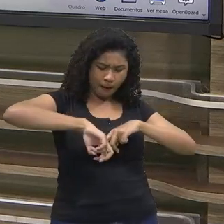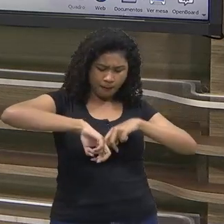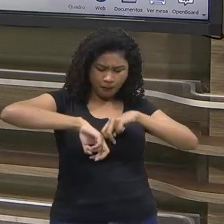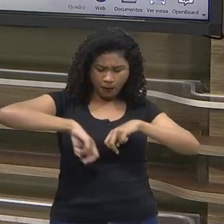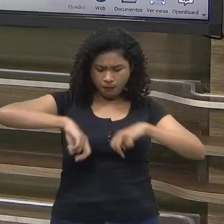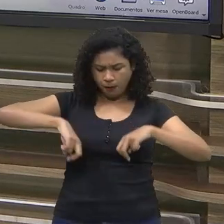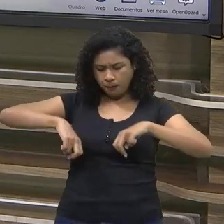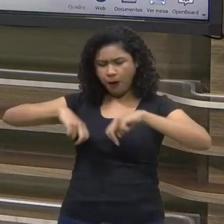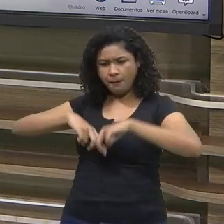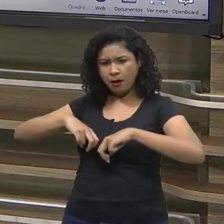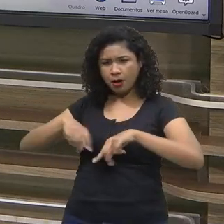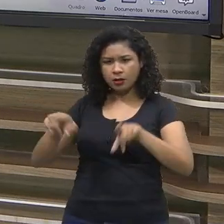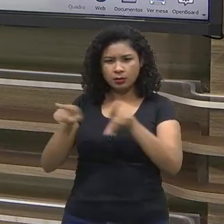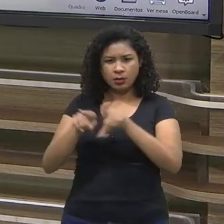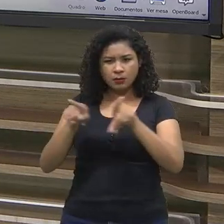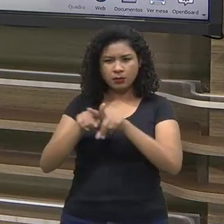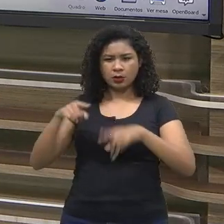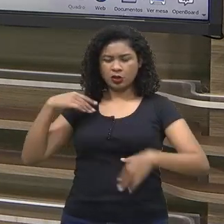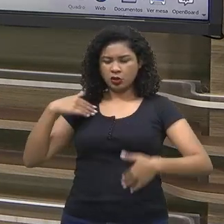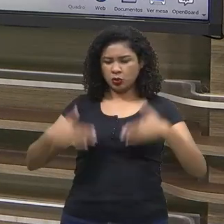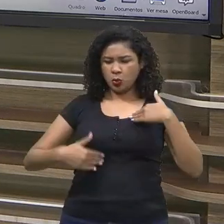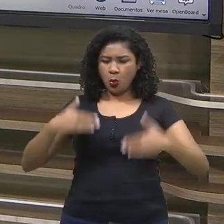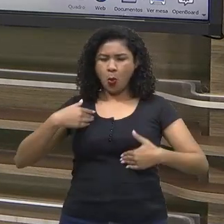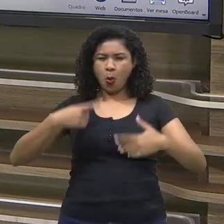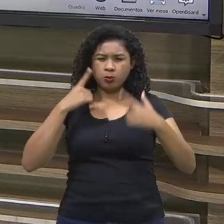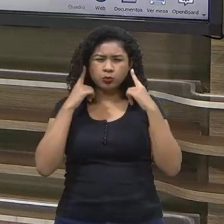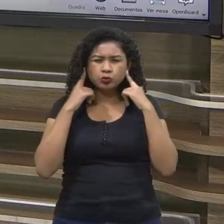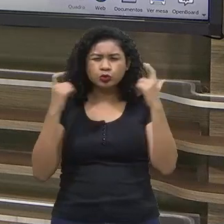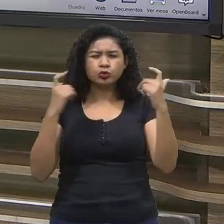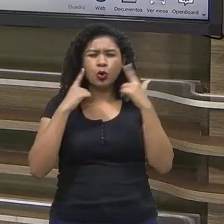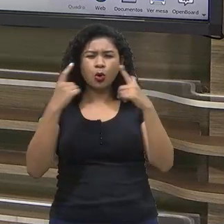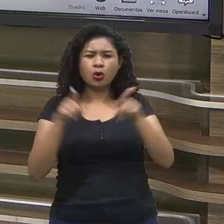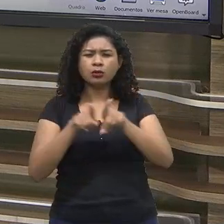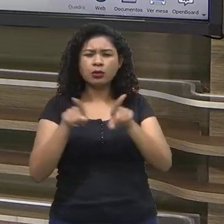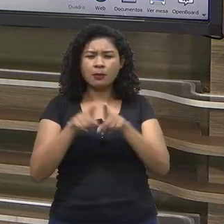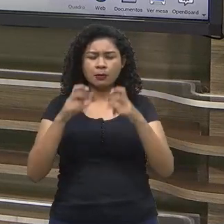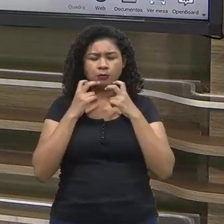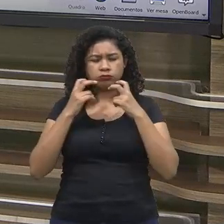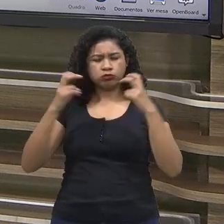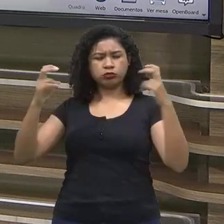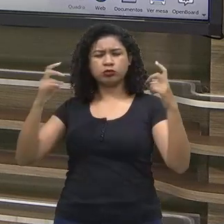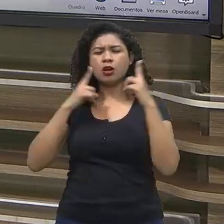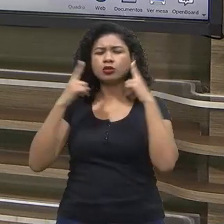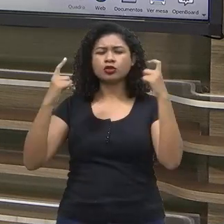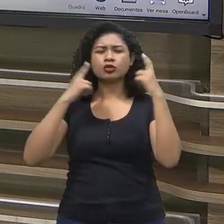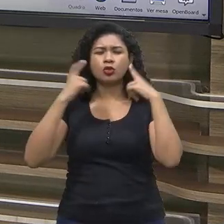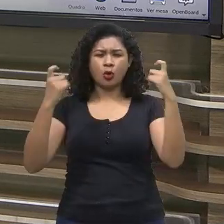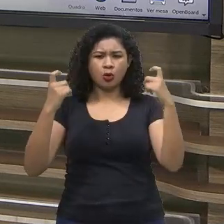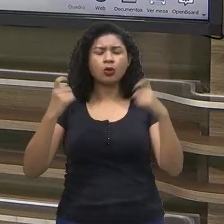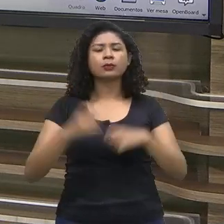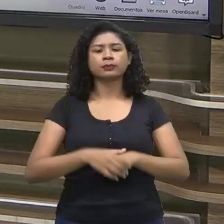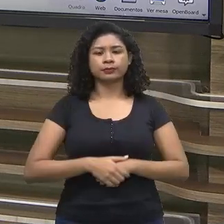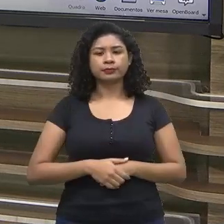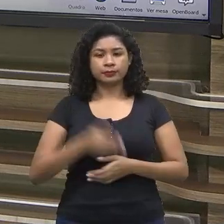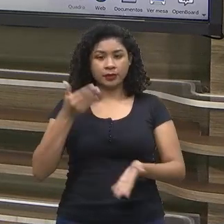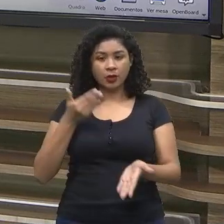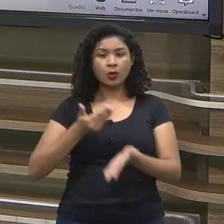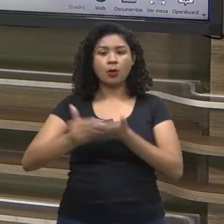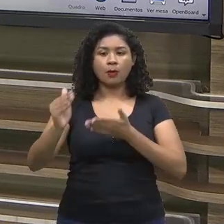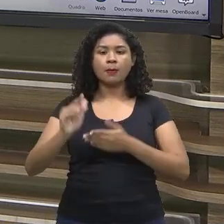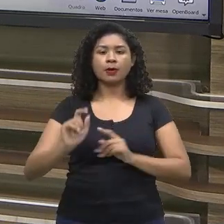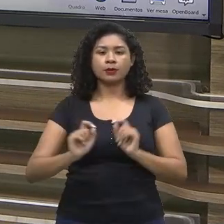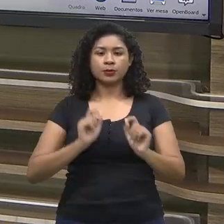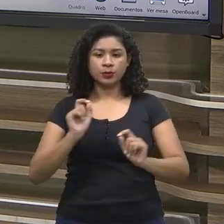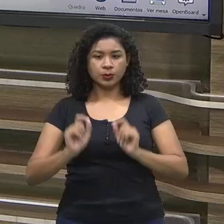fazem sons, né? Então tudo isso faz parte daquele ritual, até que finalmente eles começam o